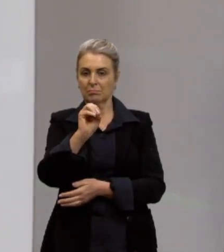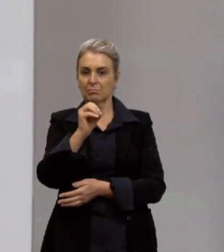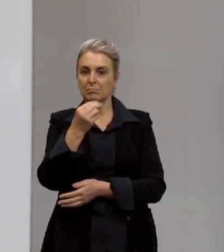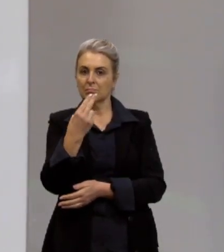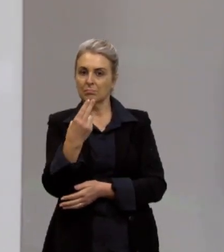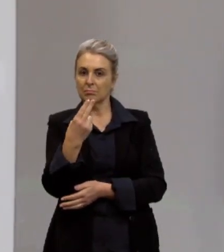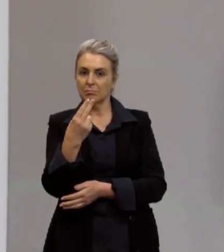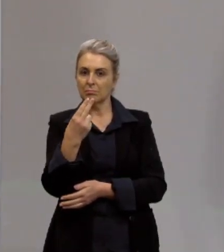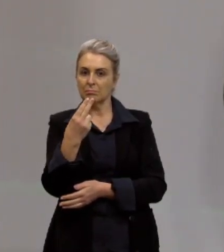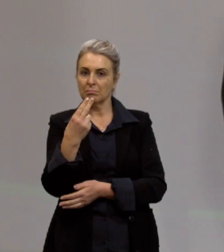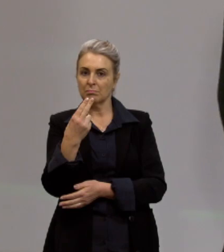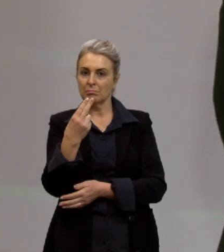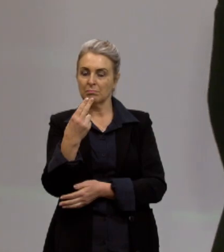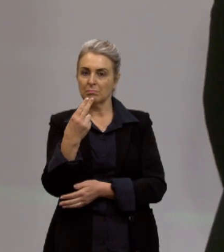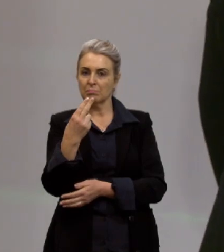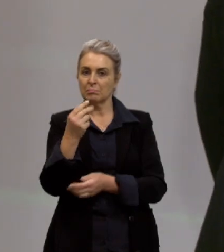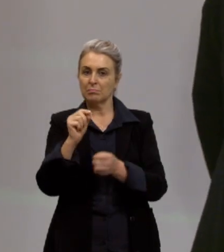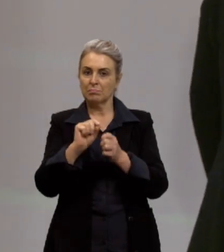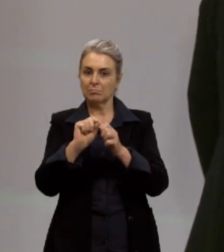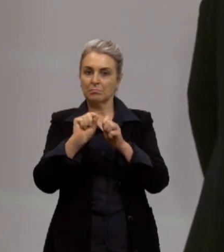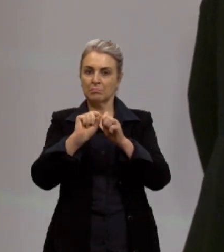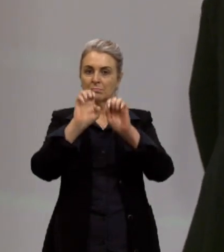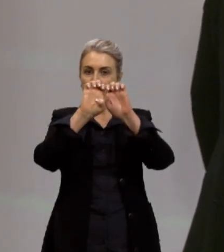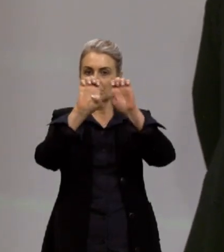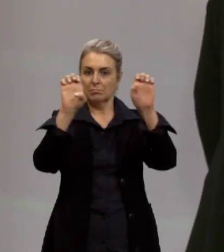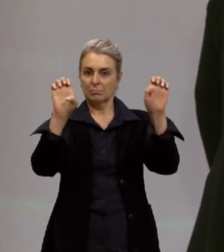já resolver essa equação, ó,